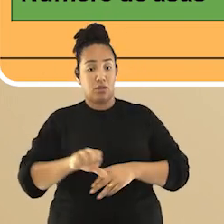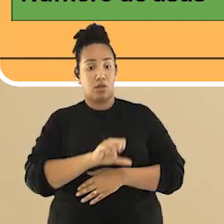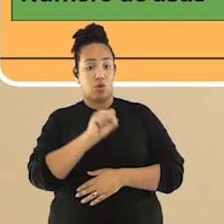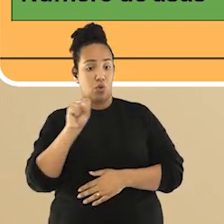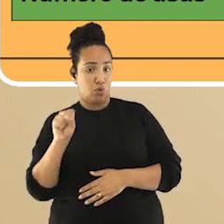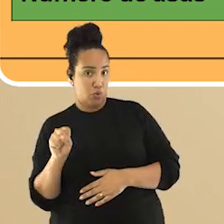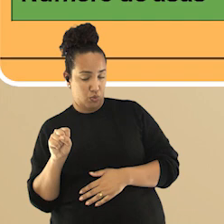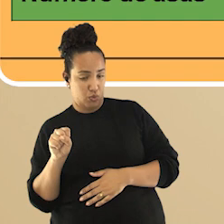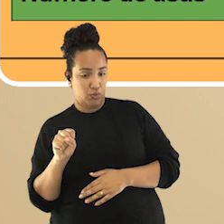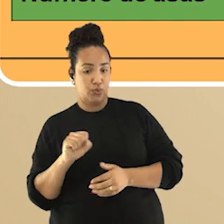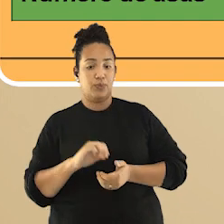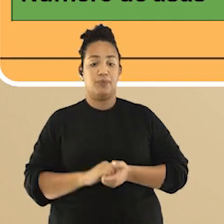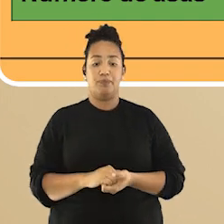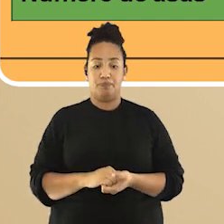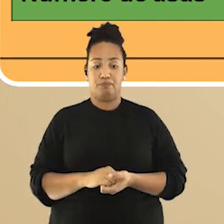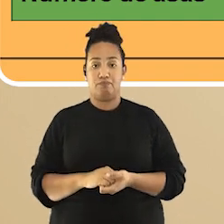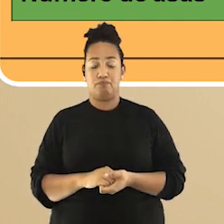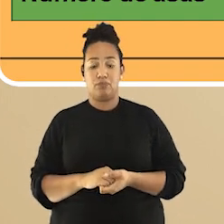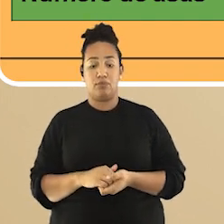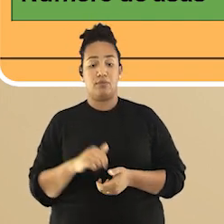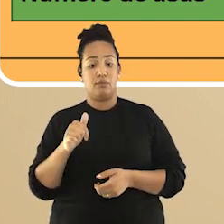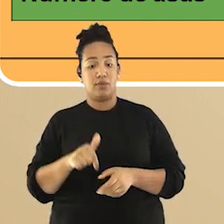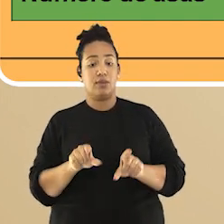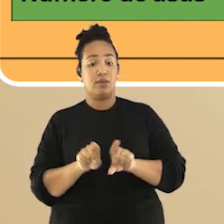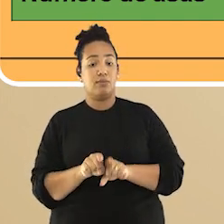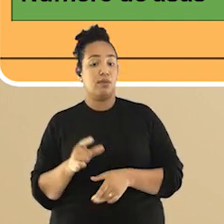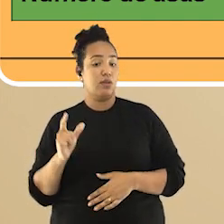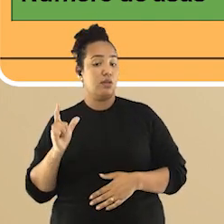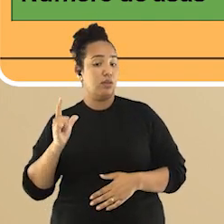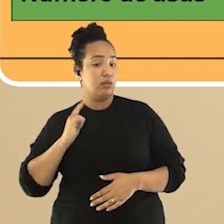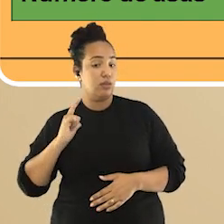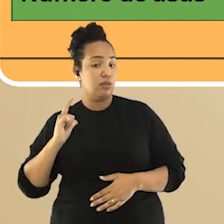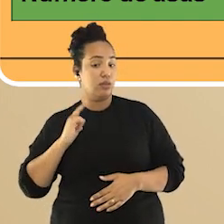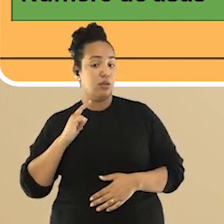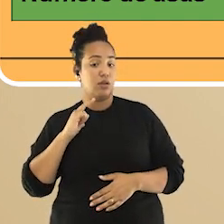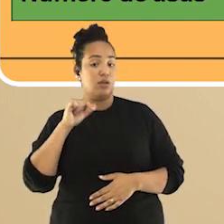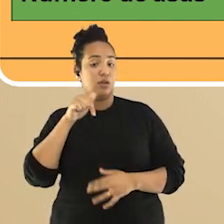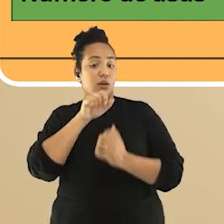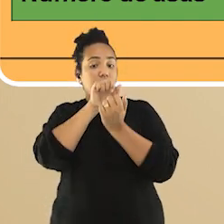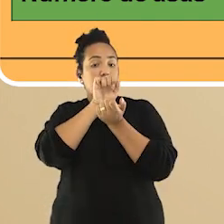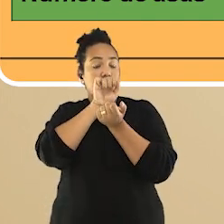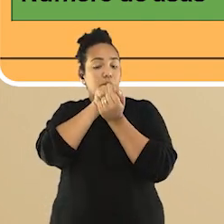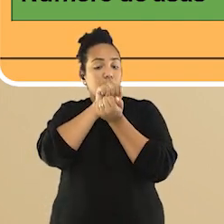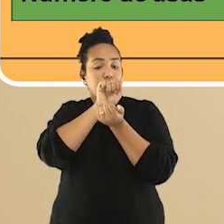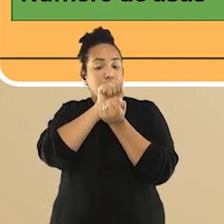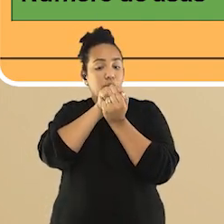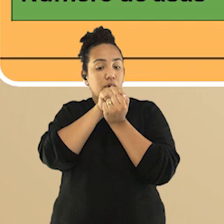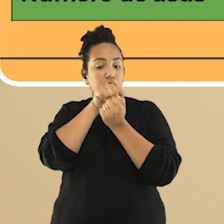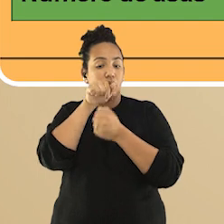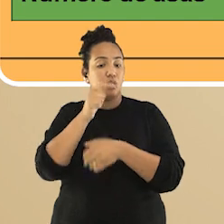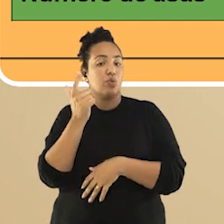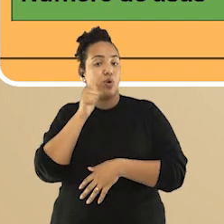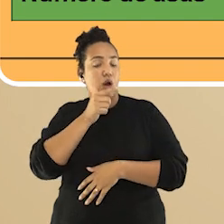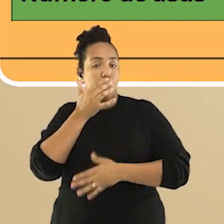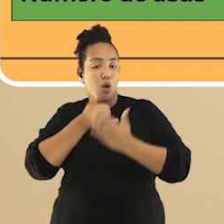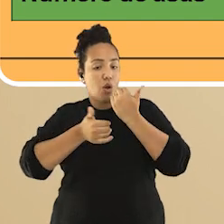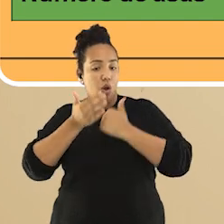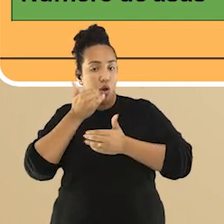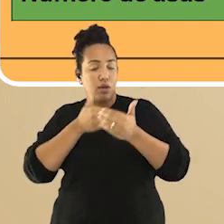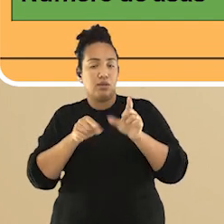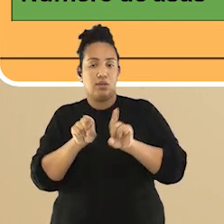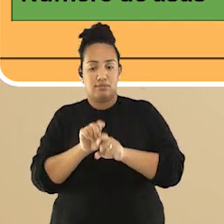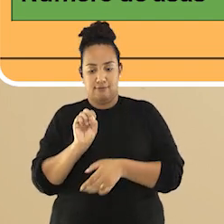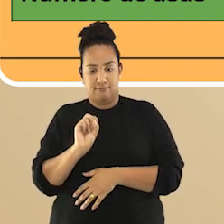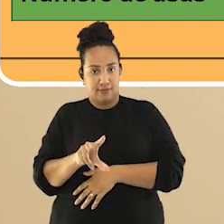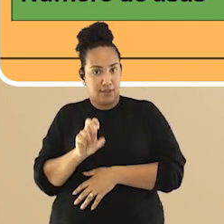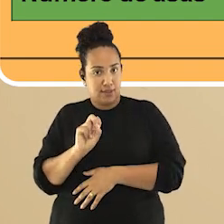palpos. São membros usados para manipular alimentos. Na região da boca possuem quelíceras para alimentação e injeção de